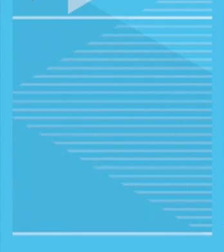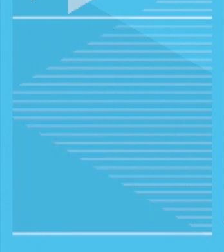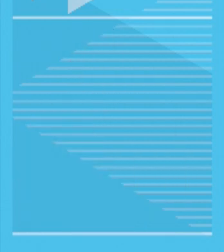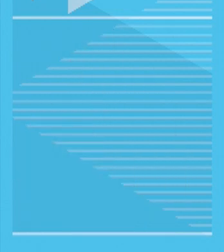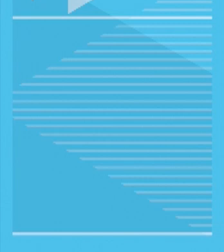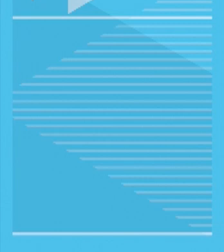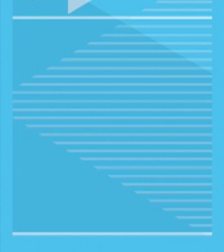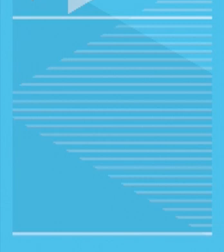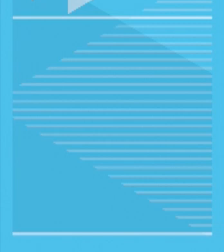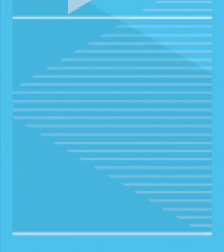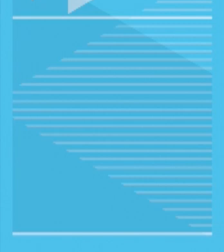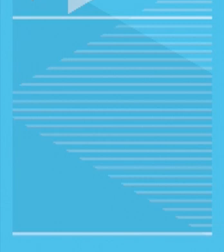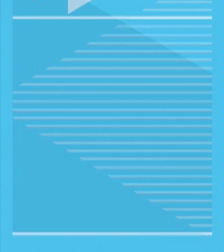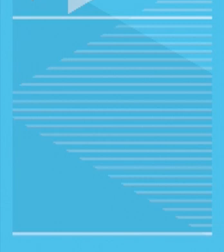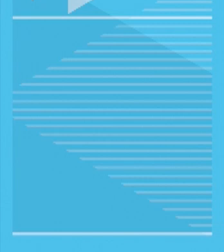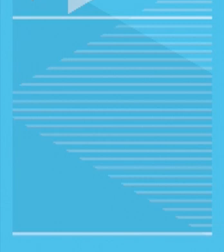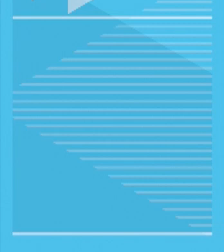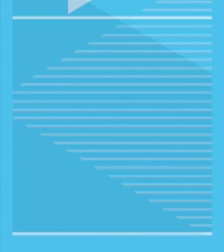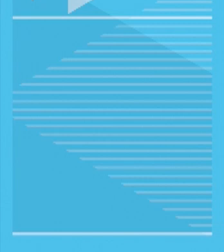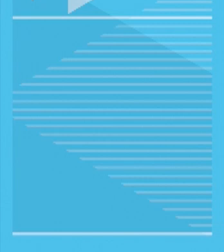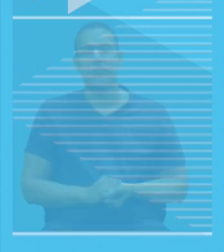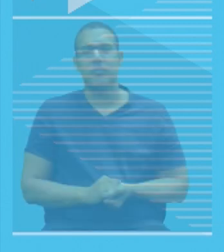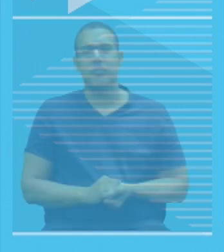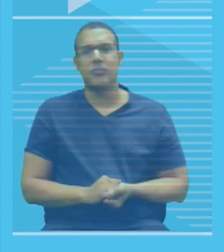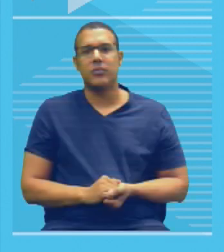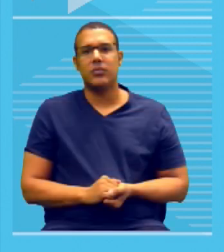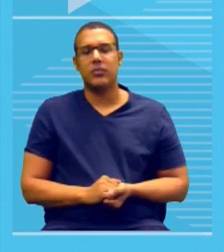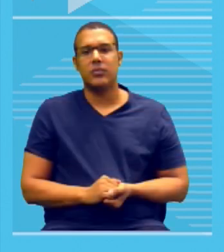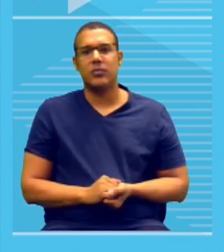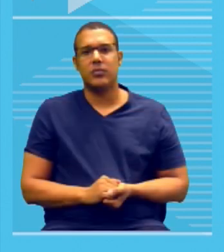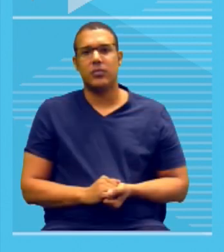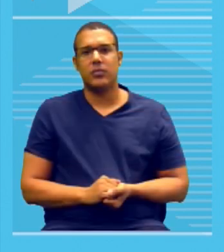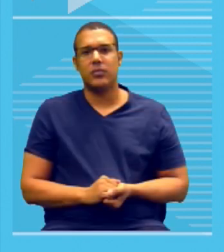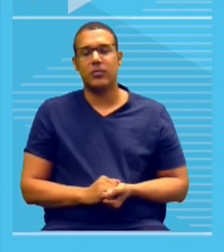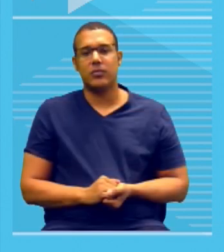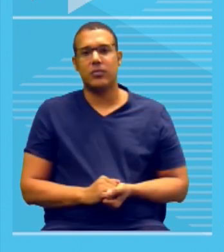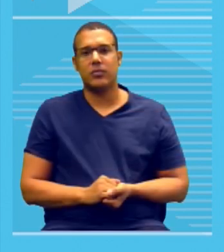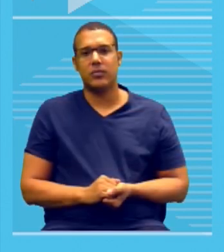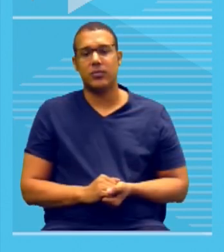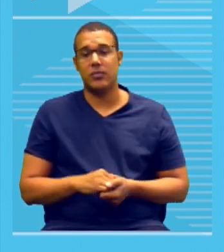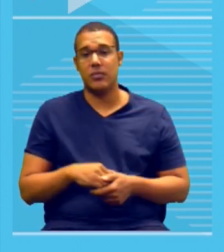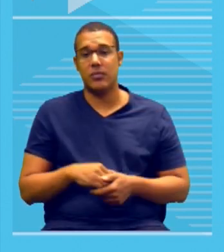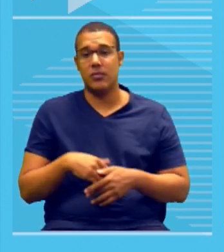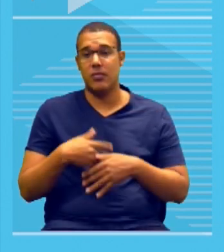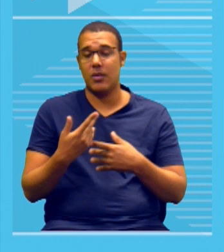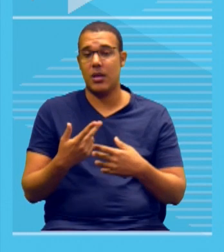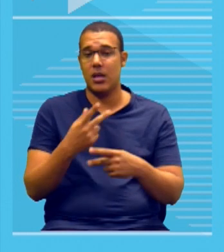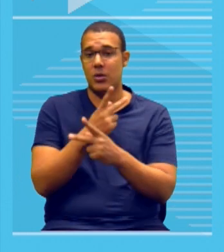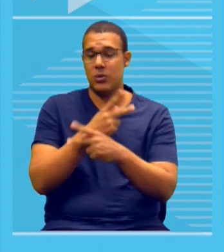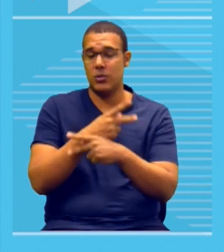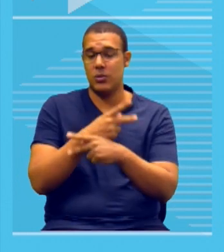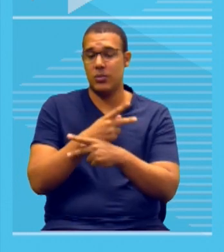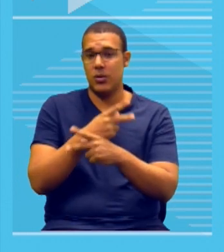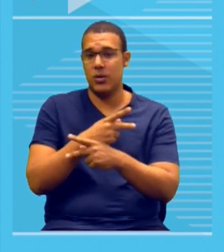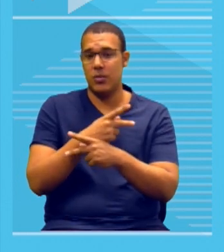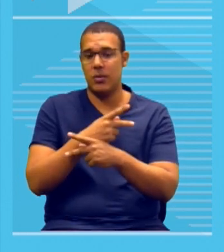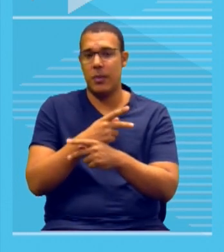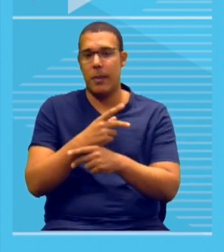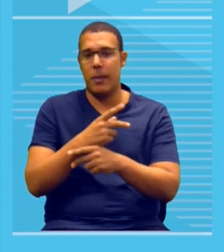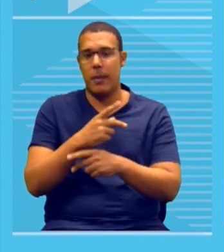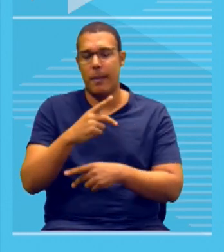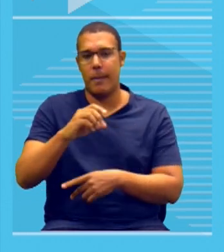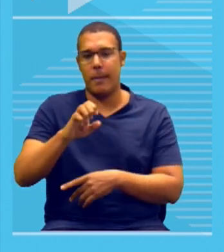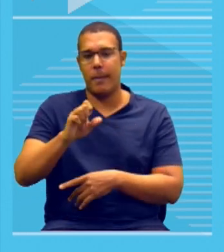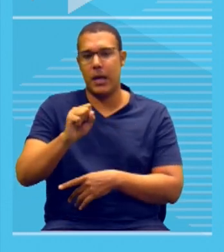meus meus queridinhos né os pronomes pessoais eles